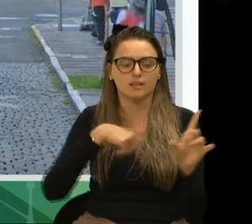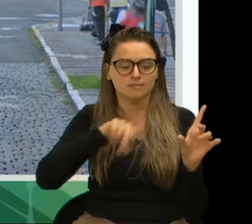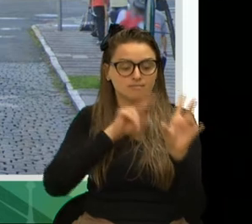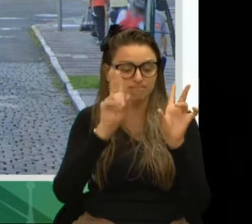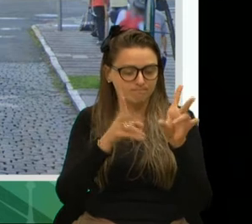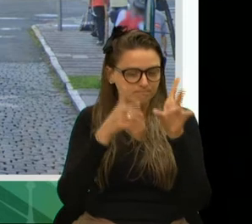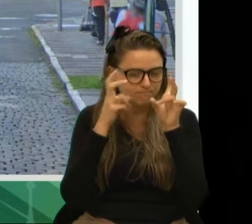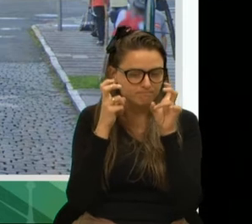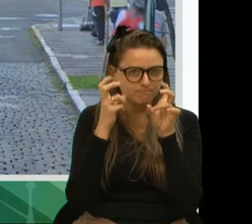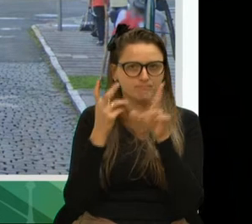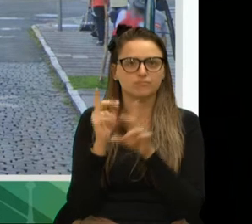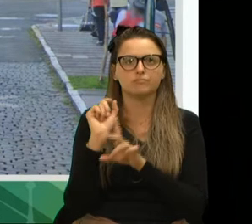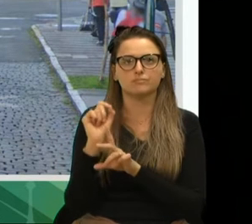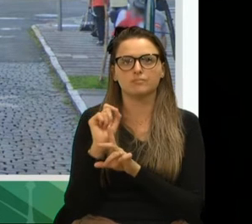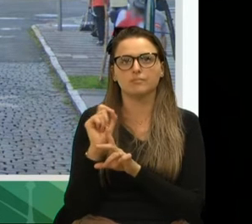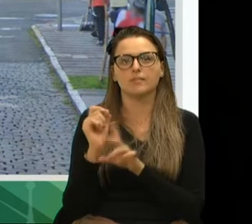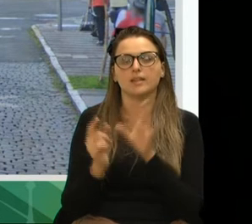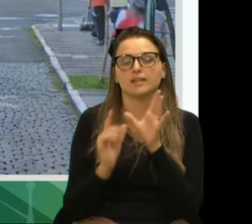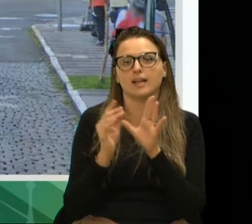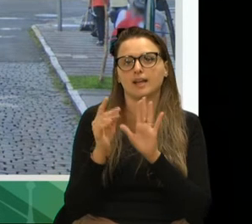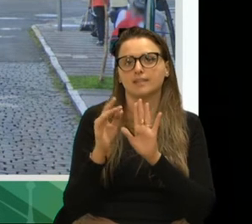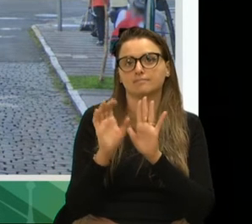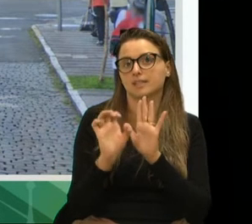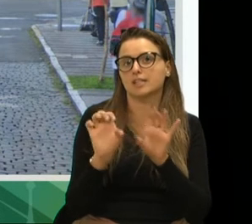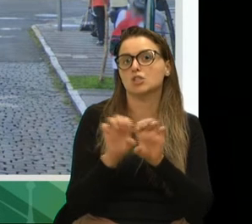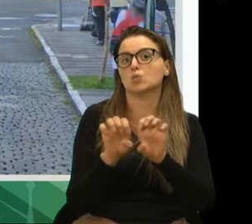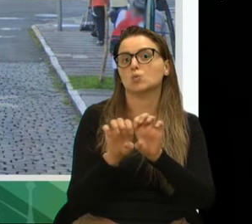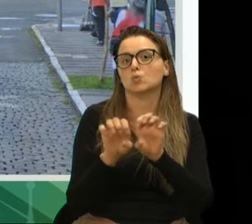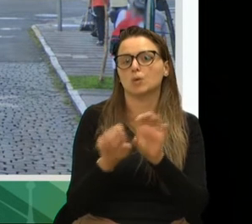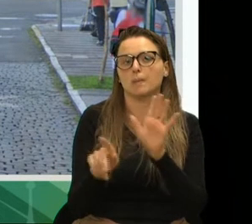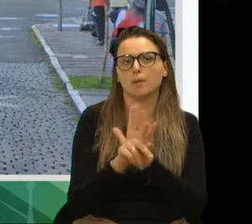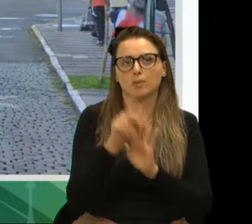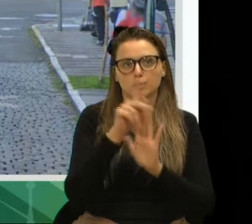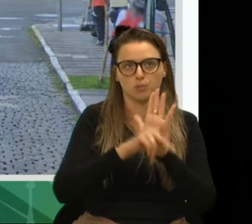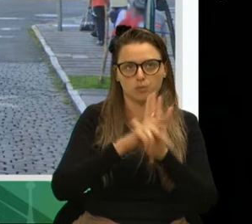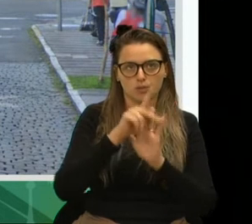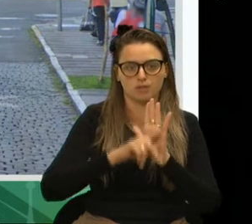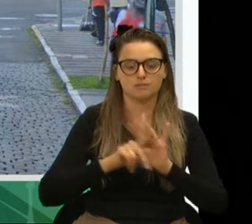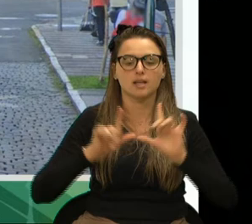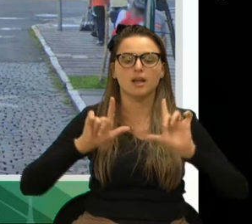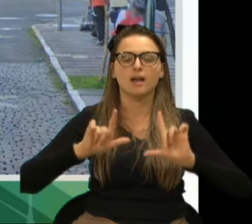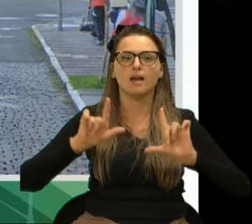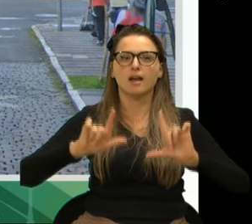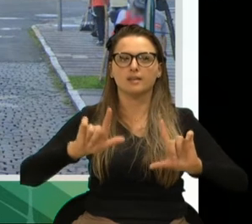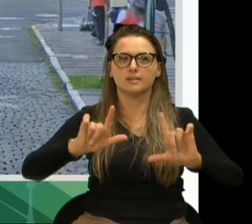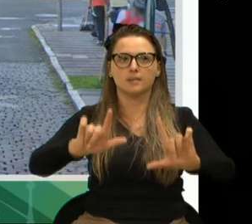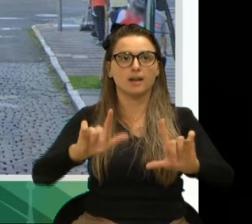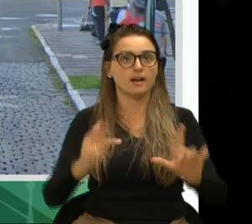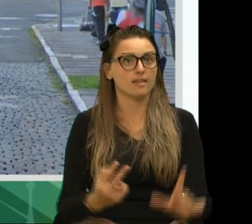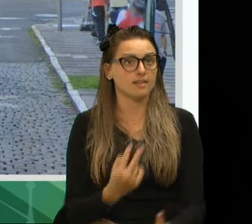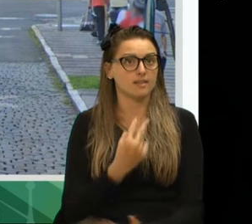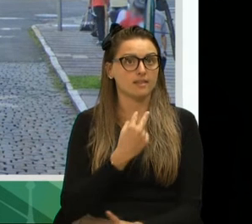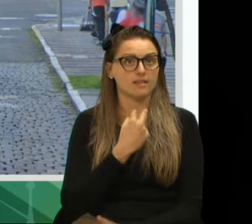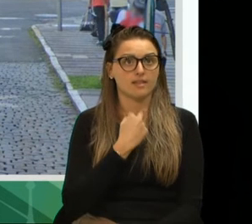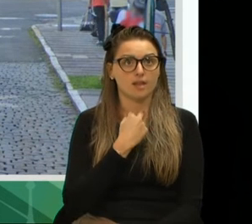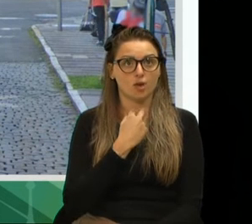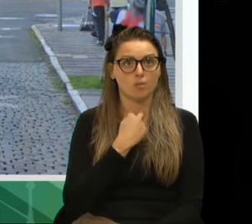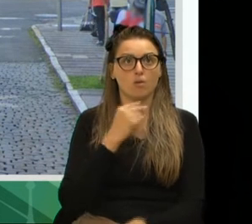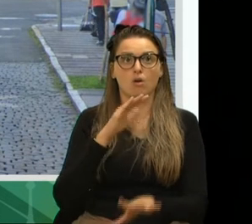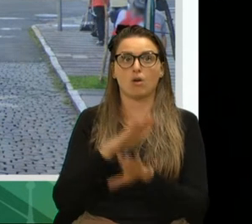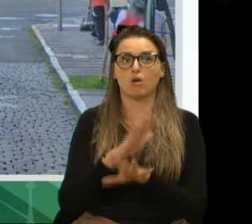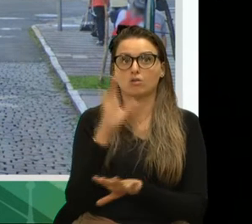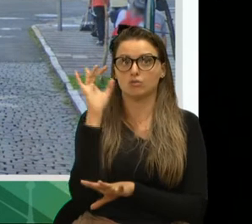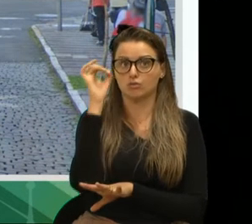frisamos, presidente, no corpo do projeto, as placas que vão ser colocadas não podem dificultar